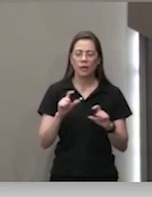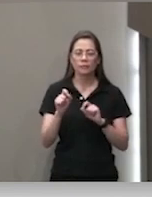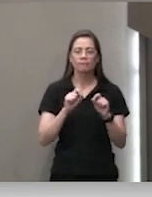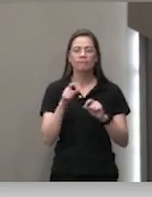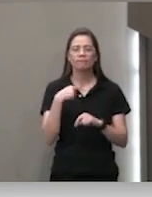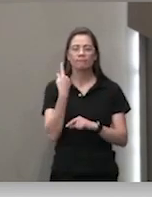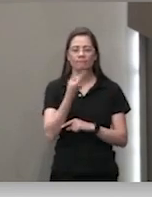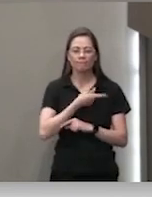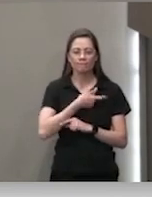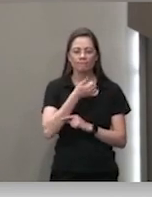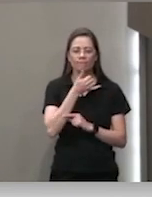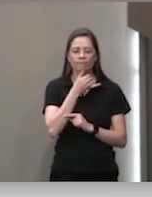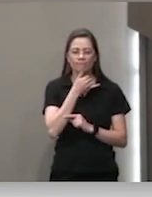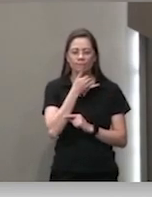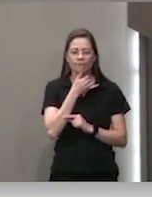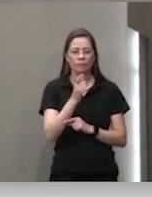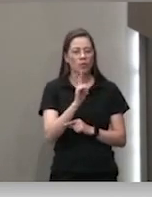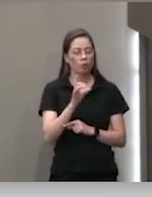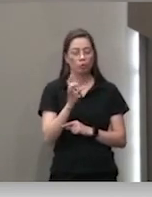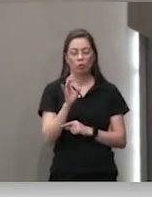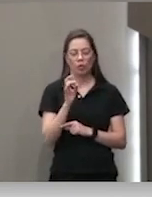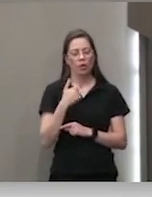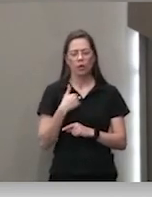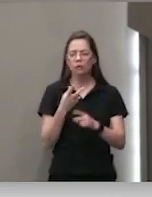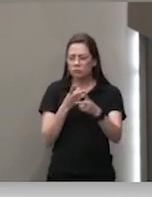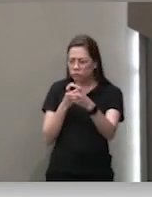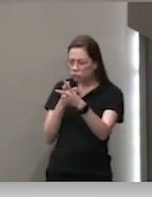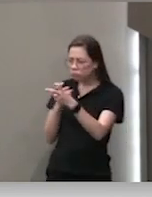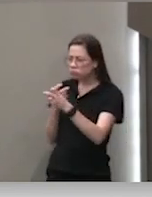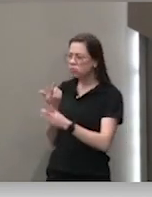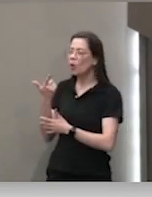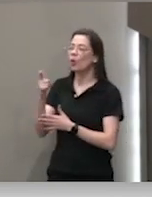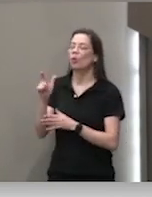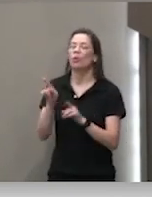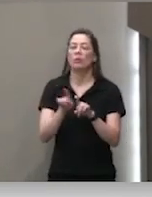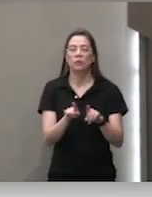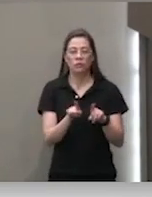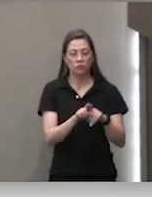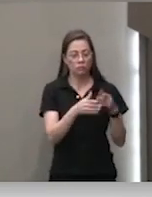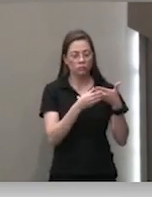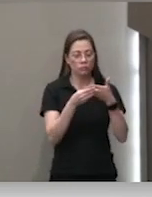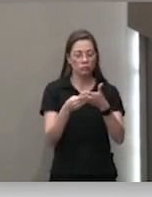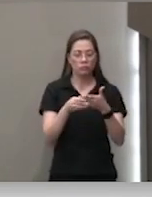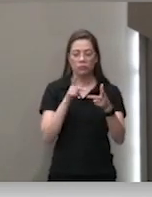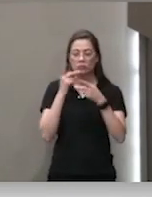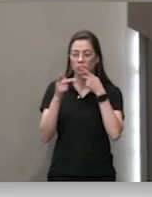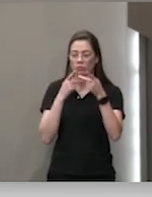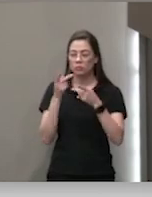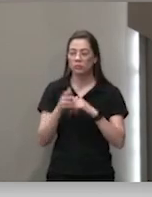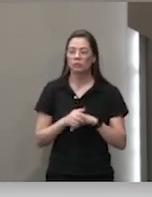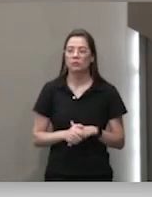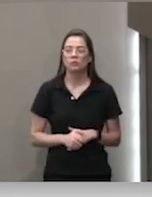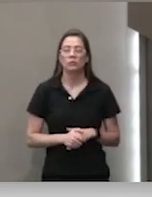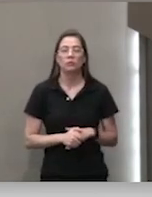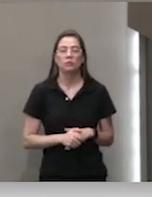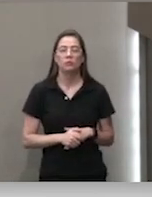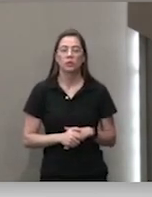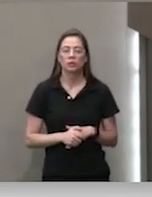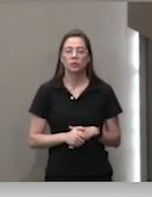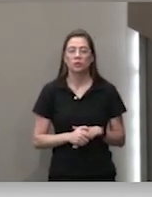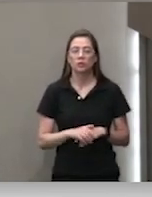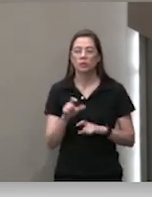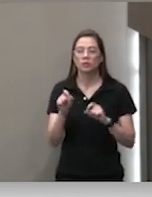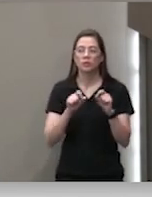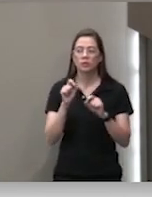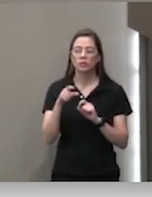triste, isso não é só comigo, porque a gente percebe e a gente acompanha as falas de outros colegas vereadores também, o que nos deixa